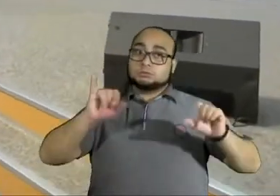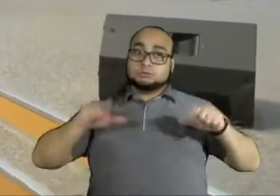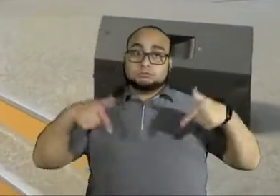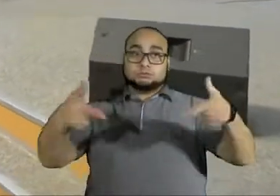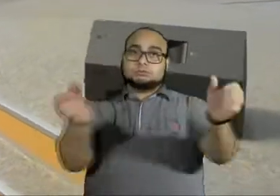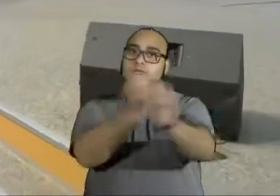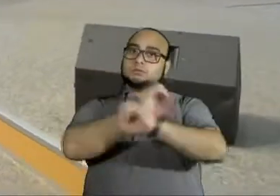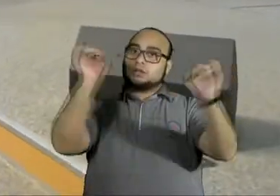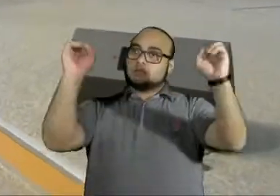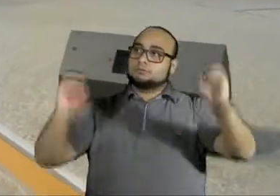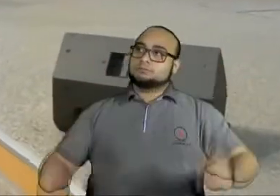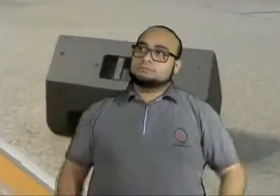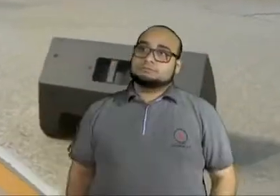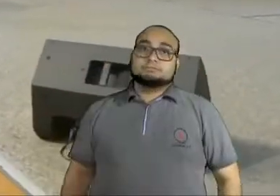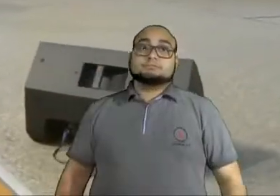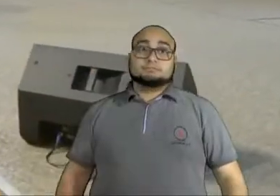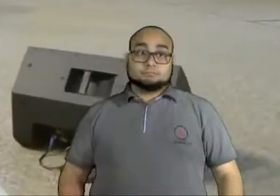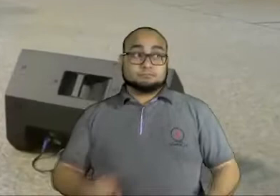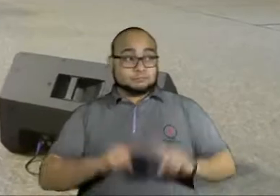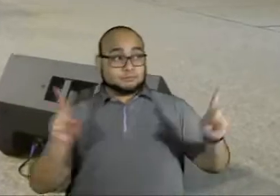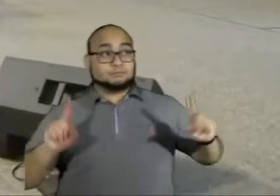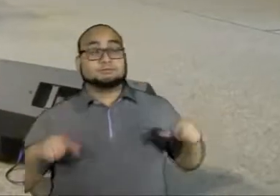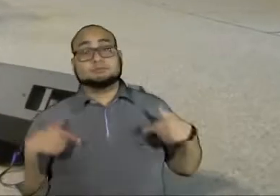não espera nada, e de você ele está dizendo, e aí, vai ou não vai?